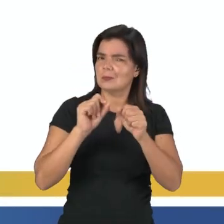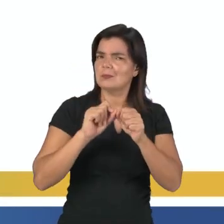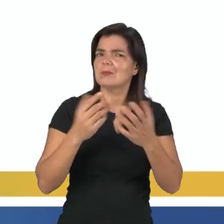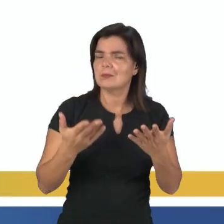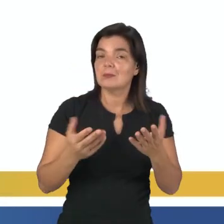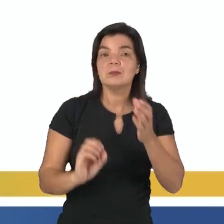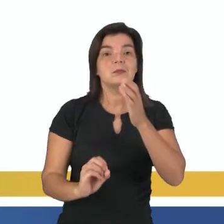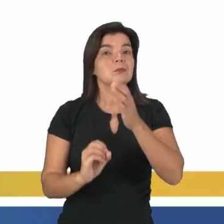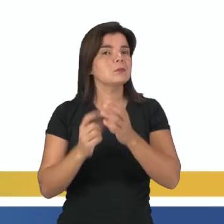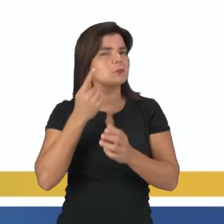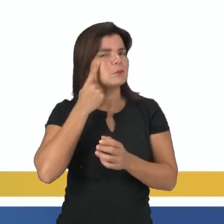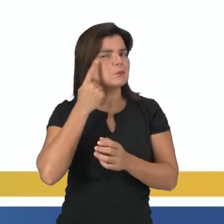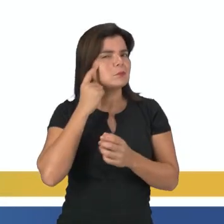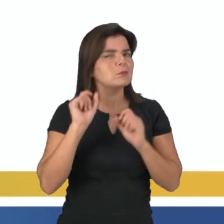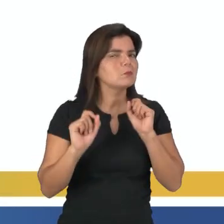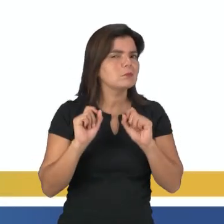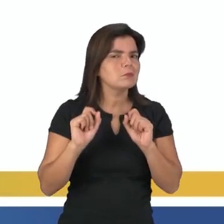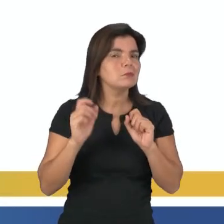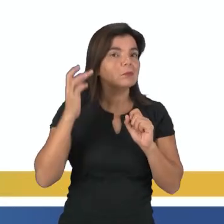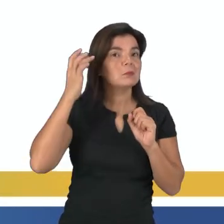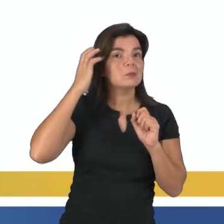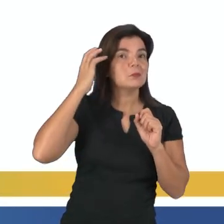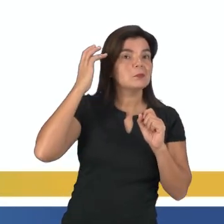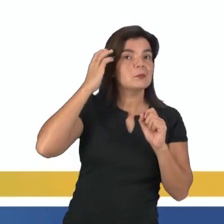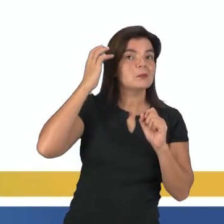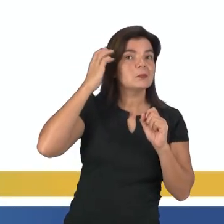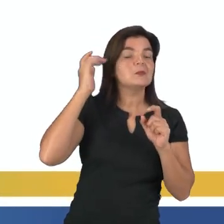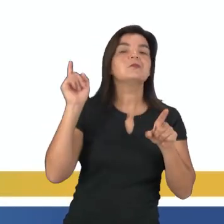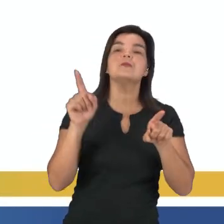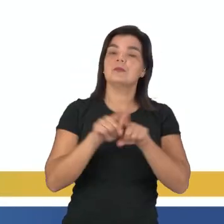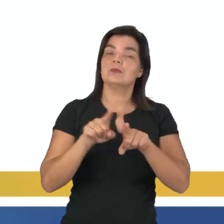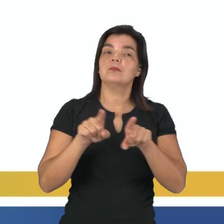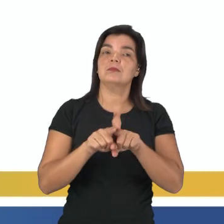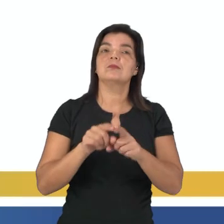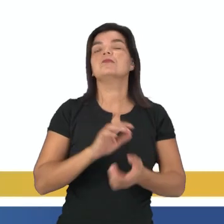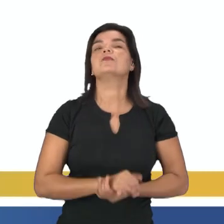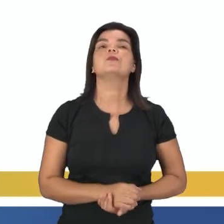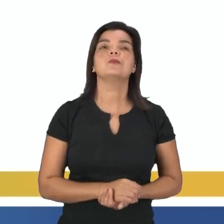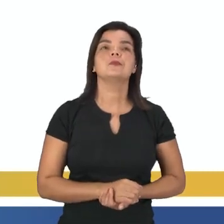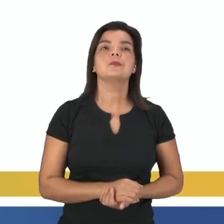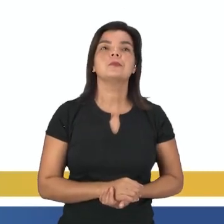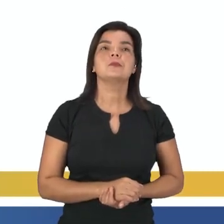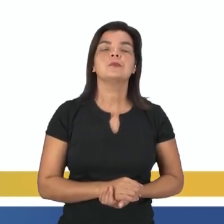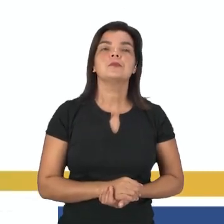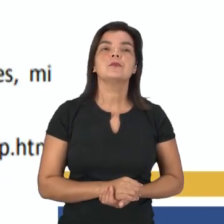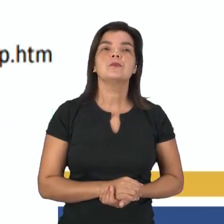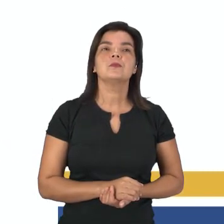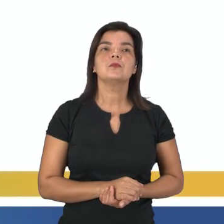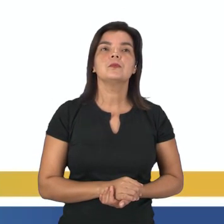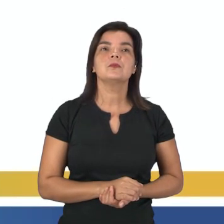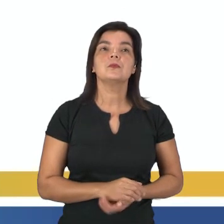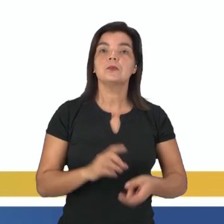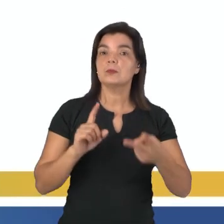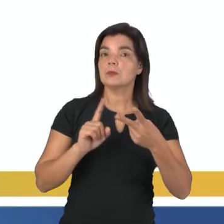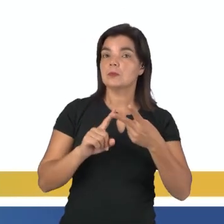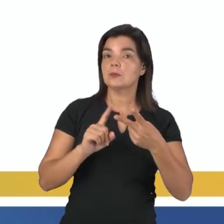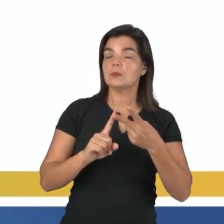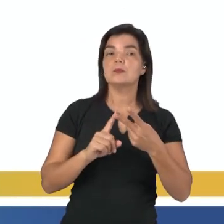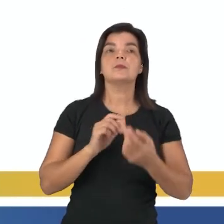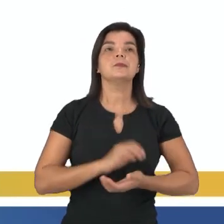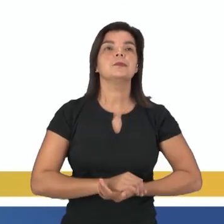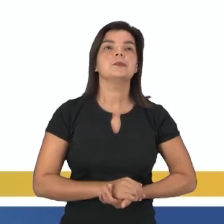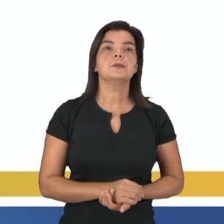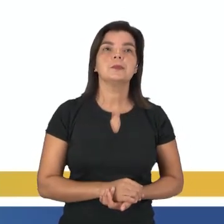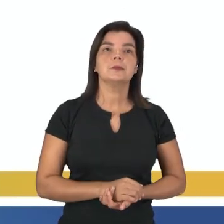fazem, sugere o quê? Eu passo a inferir que isso é sensualidade, tá? Aí tem outra aqui,